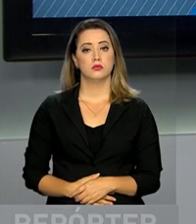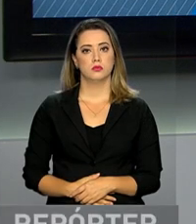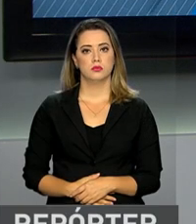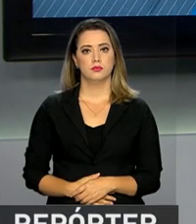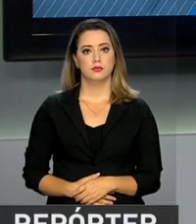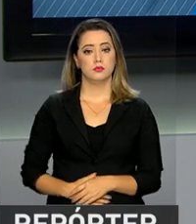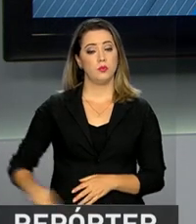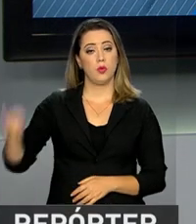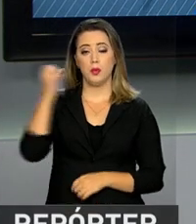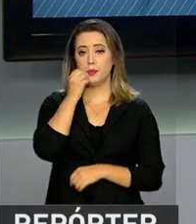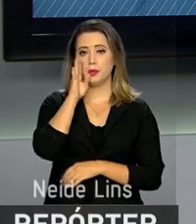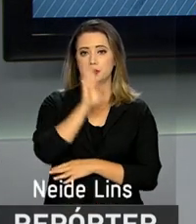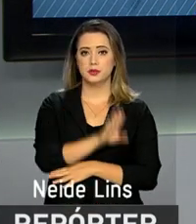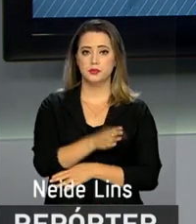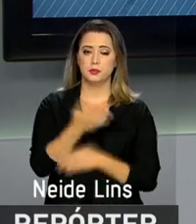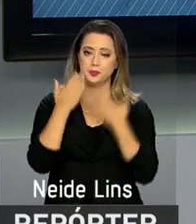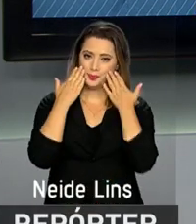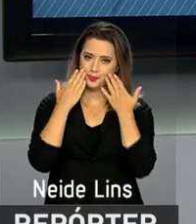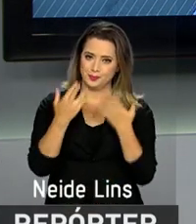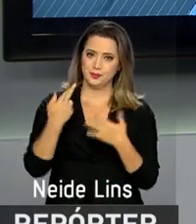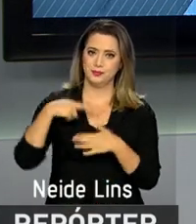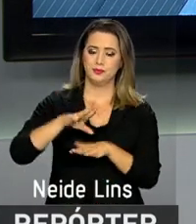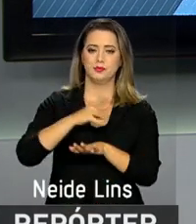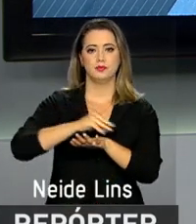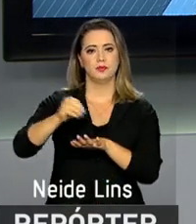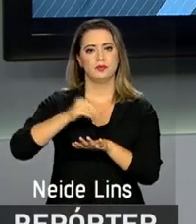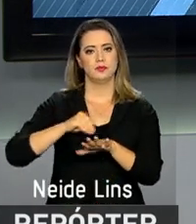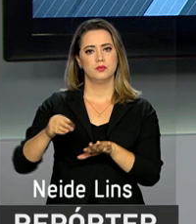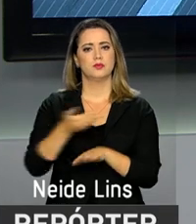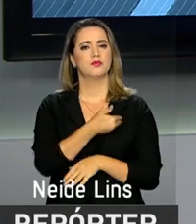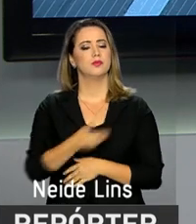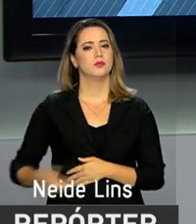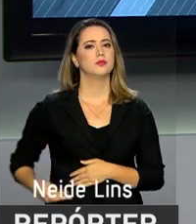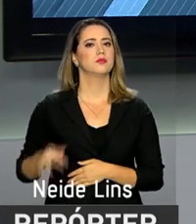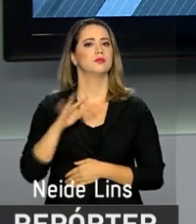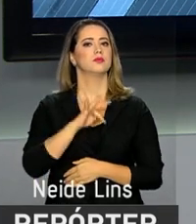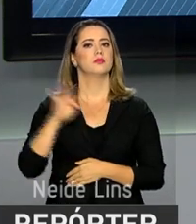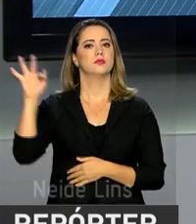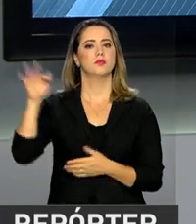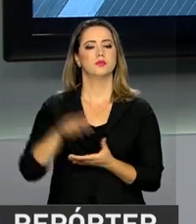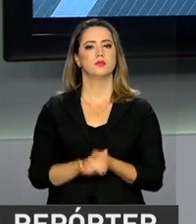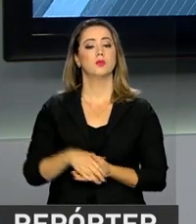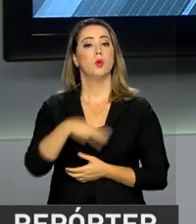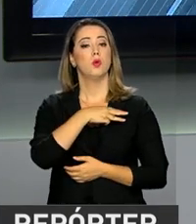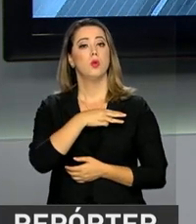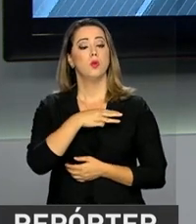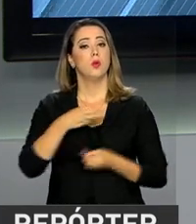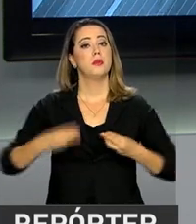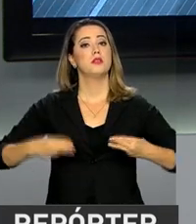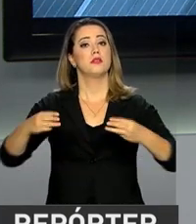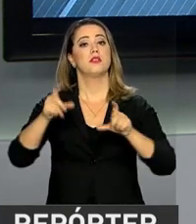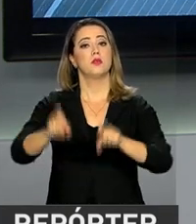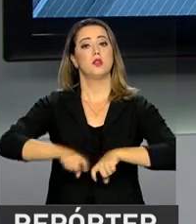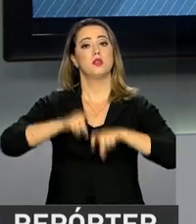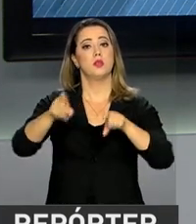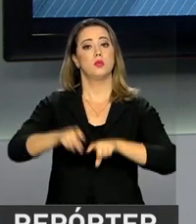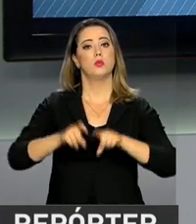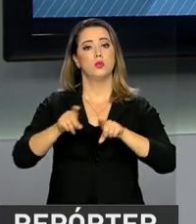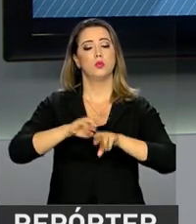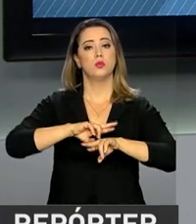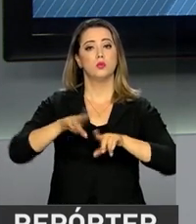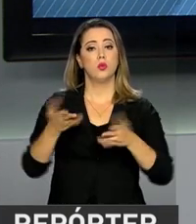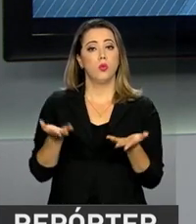olá boa tarde no ar o repórter nbr com as notícias do governo federal o ministério da agricultura pecuária e abastecimento